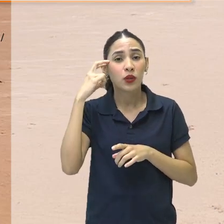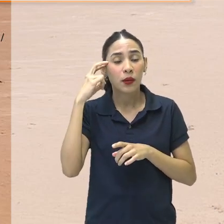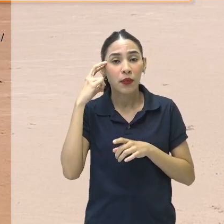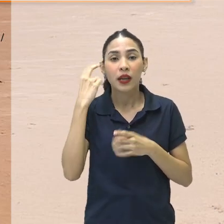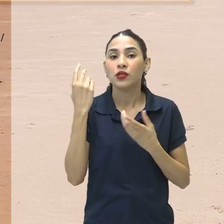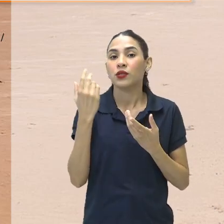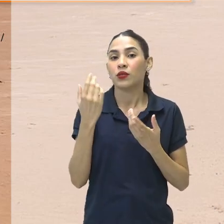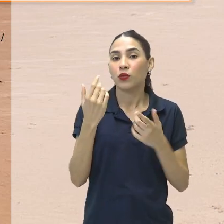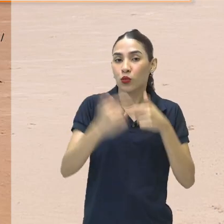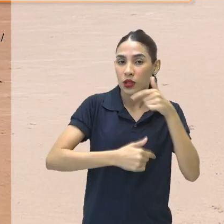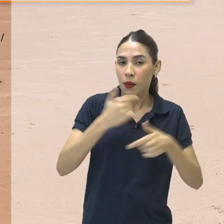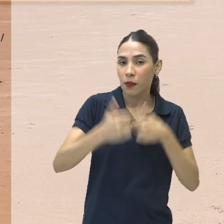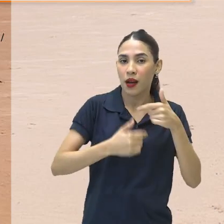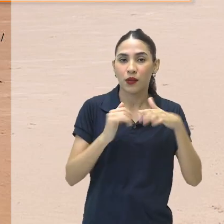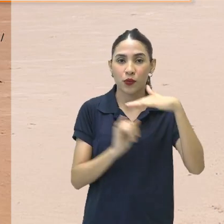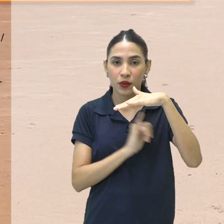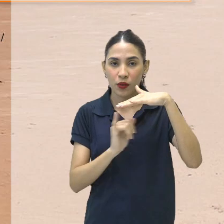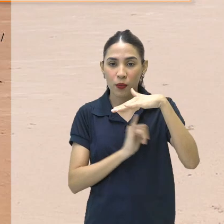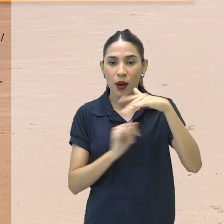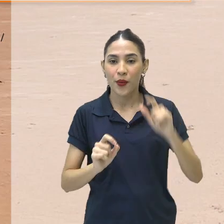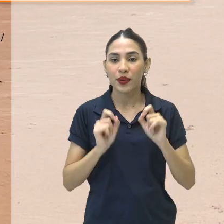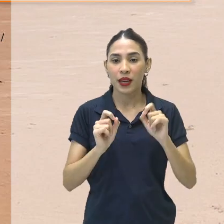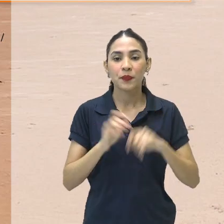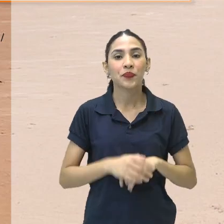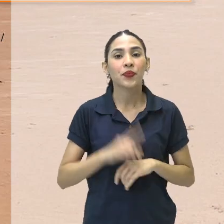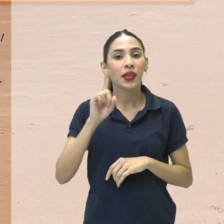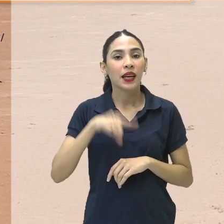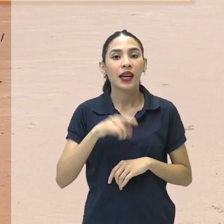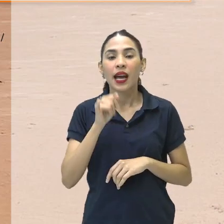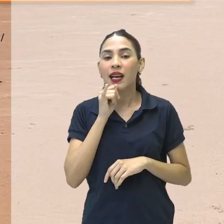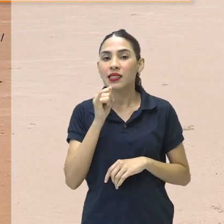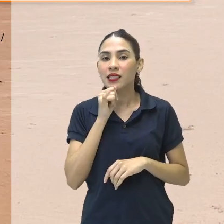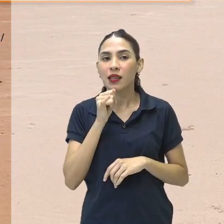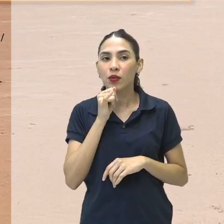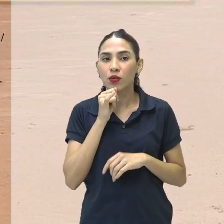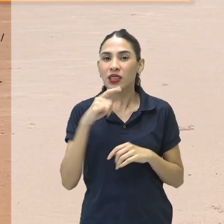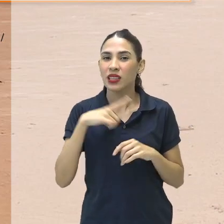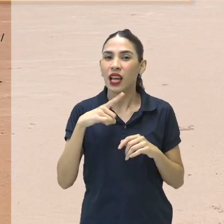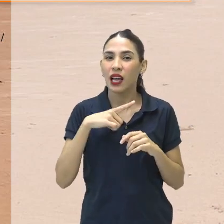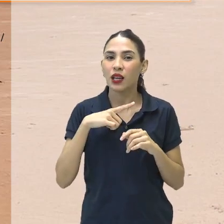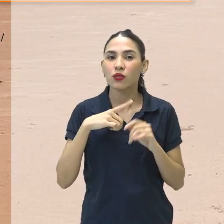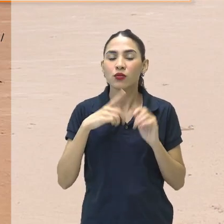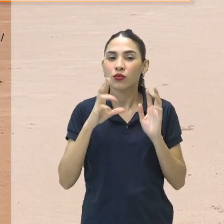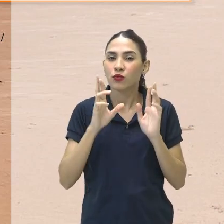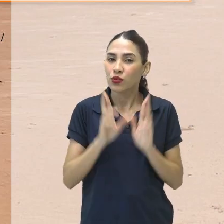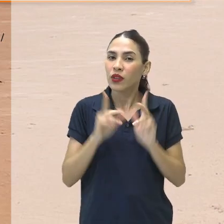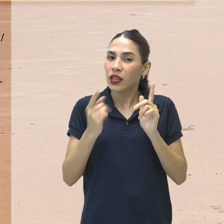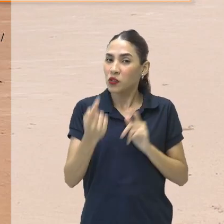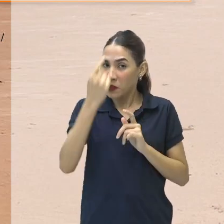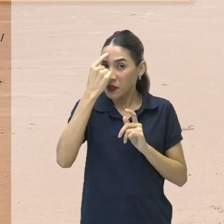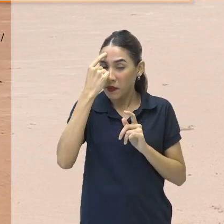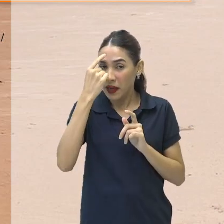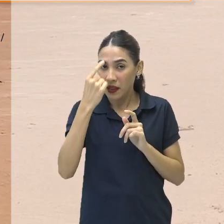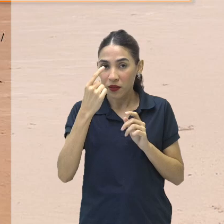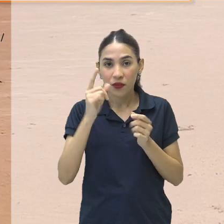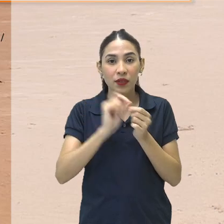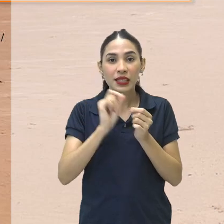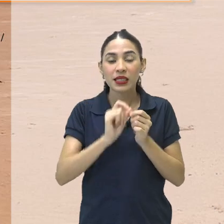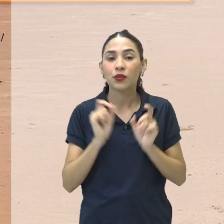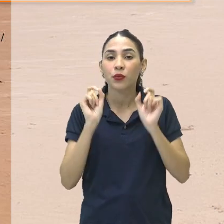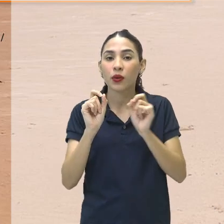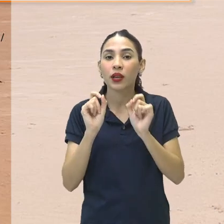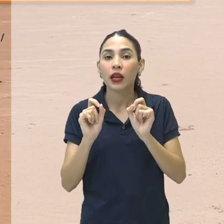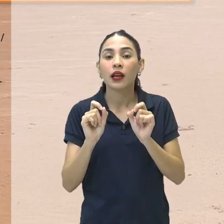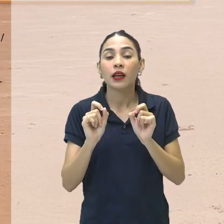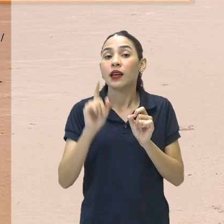o trabalho informal ele é muito generalizado. Então, e isso acaba fazendo com que